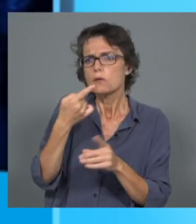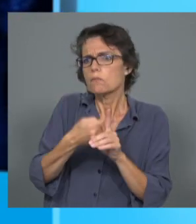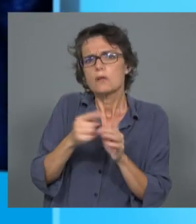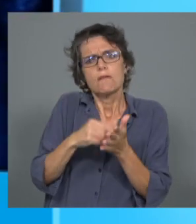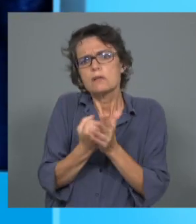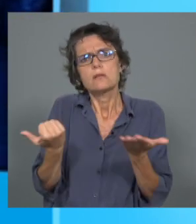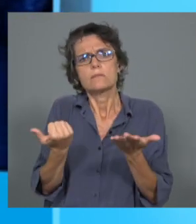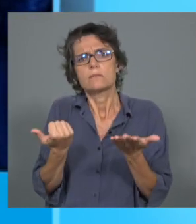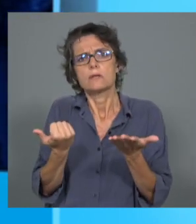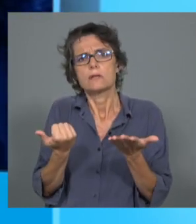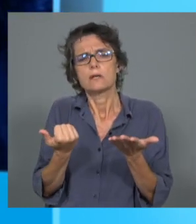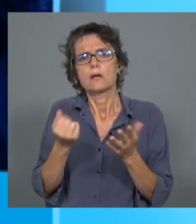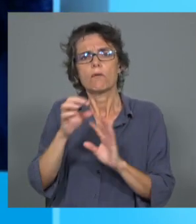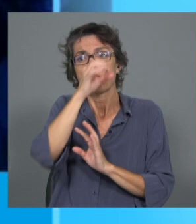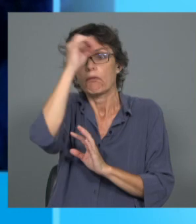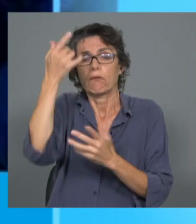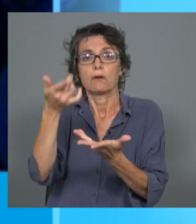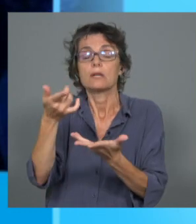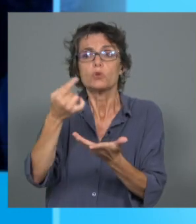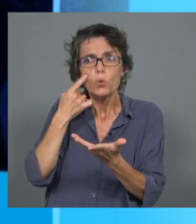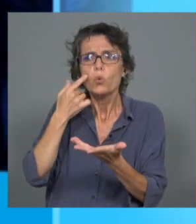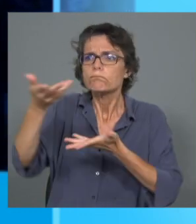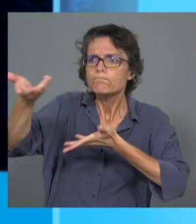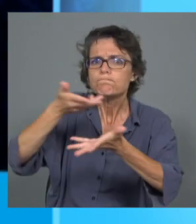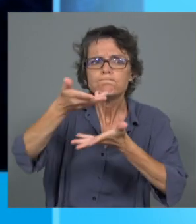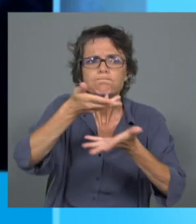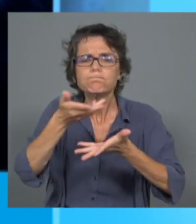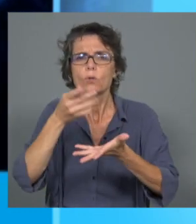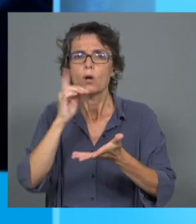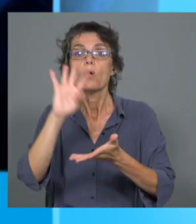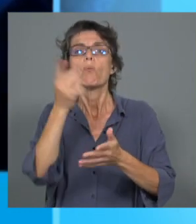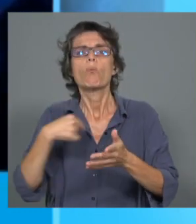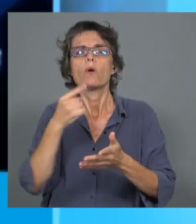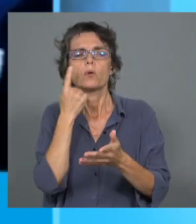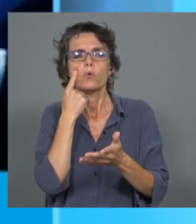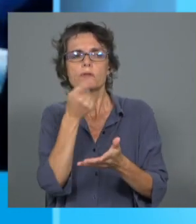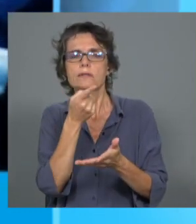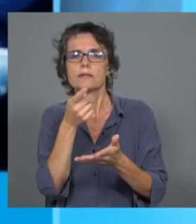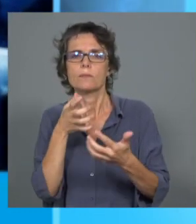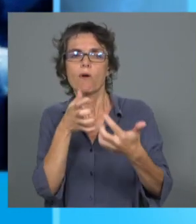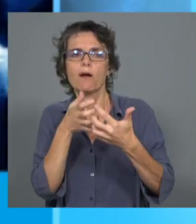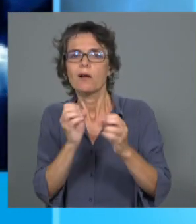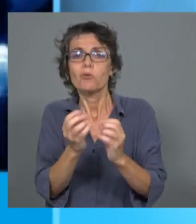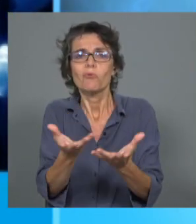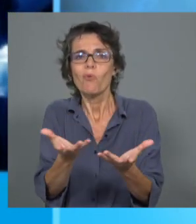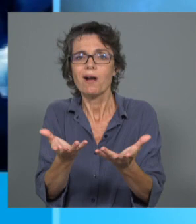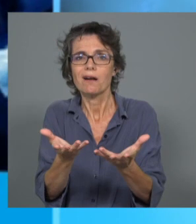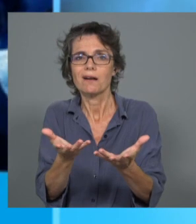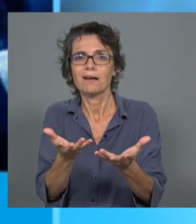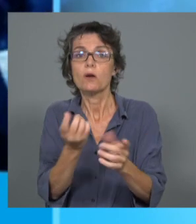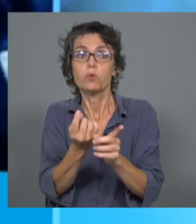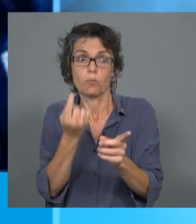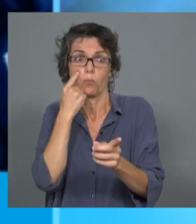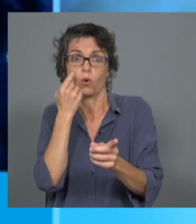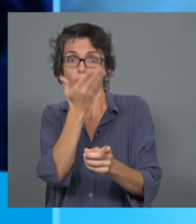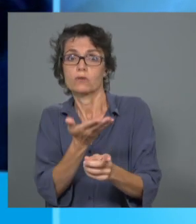diminuir a ignorância é diminuir as possibilidades de conflitos, muitas vezes, não é? E isso penso que foi, de facto,